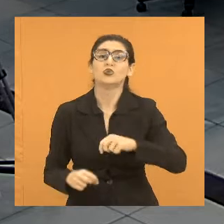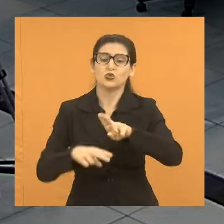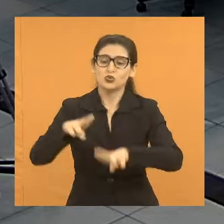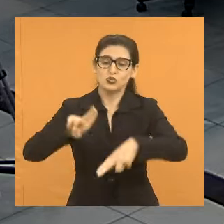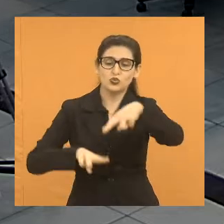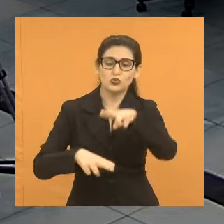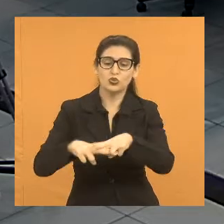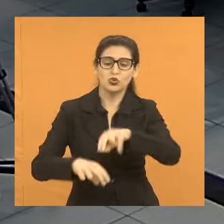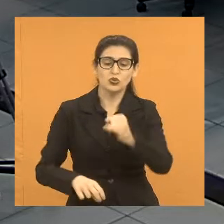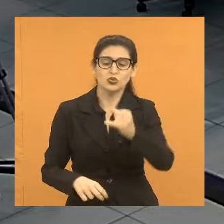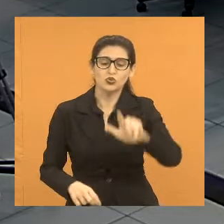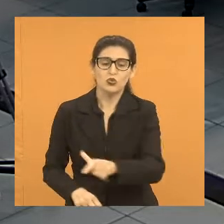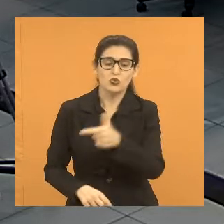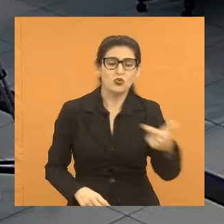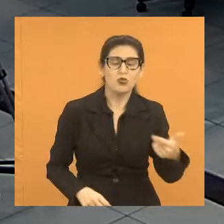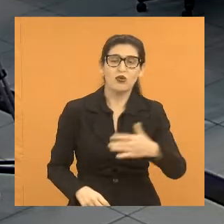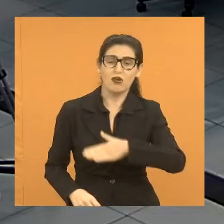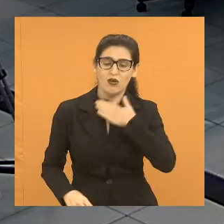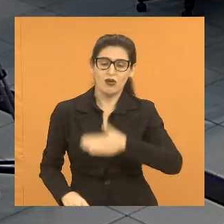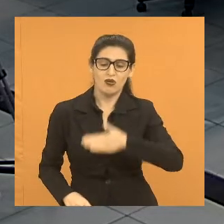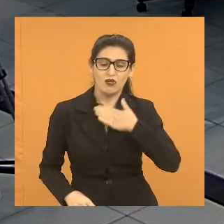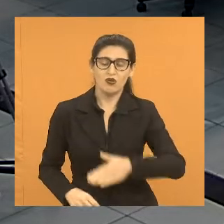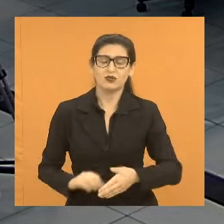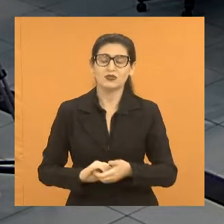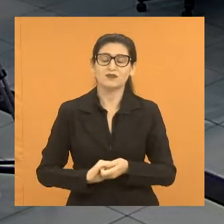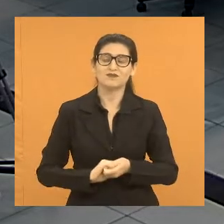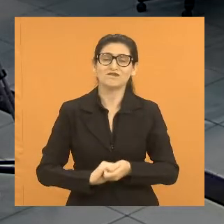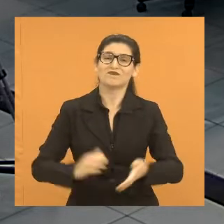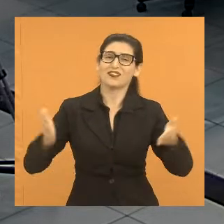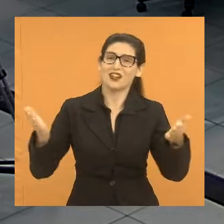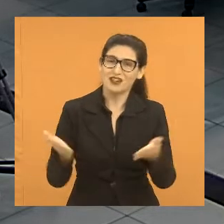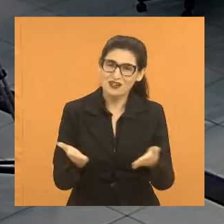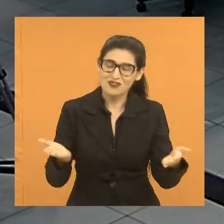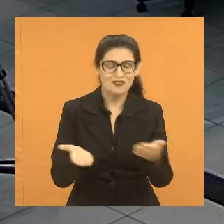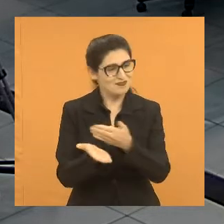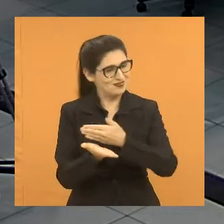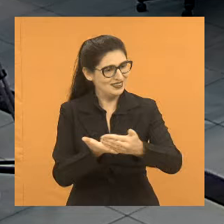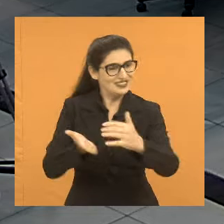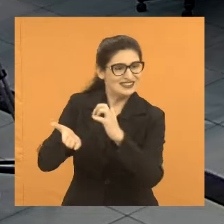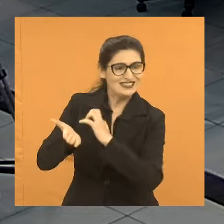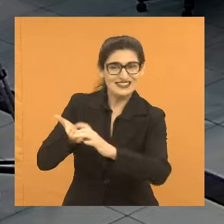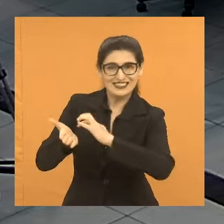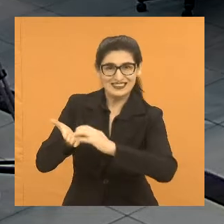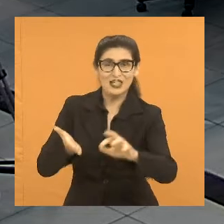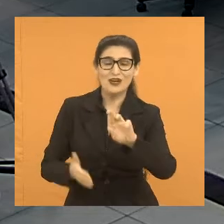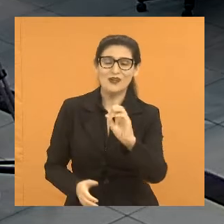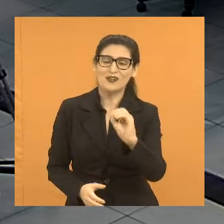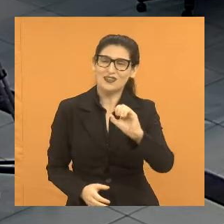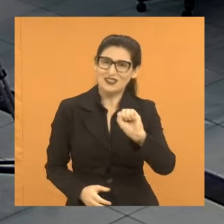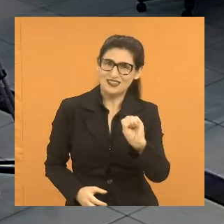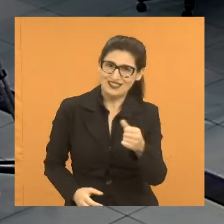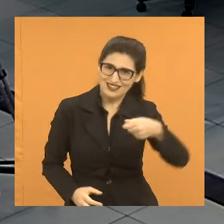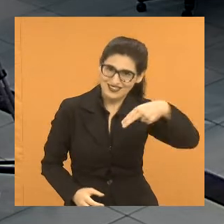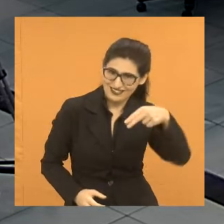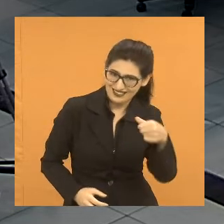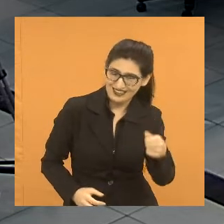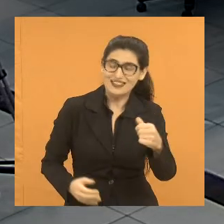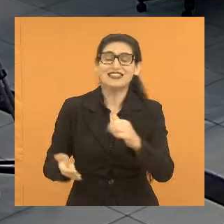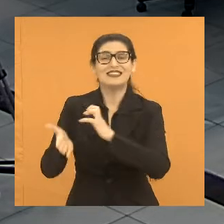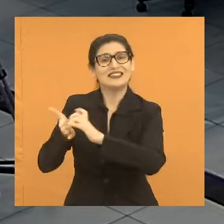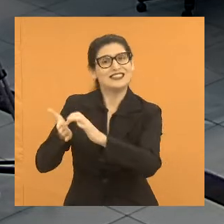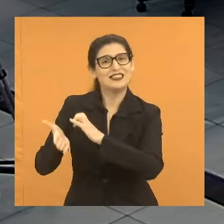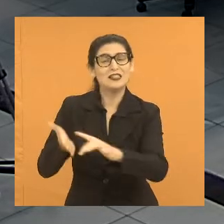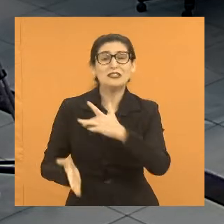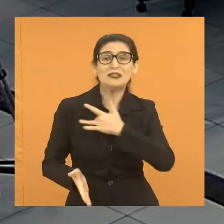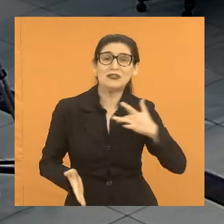essa audiência e passo, a palavra para a condução da secretária Rosana Gravena, secretária de Saúde